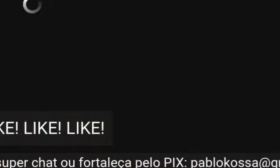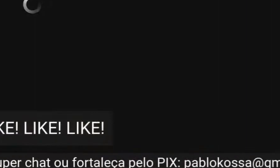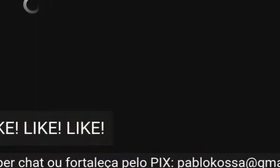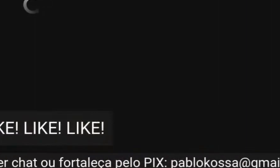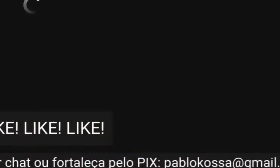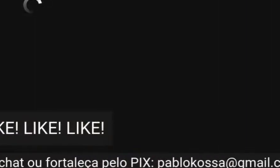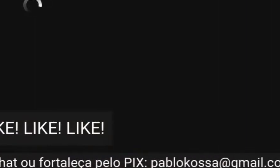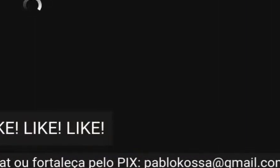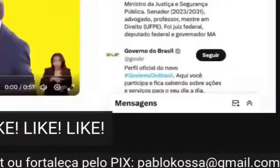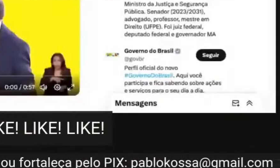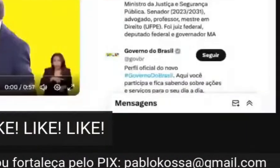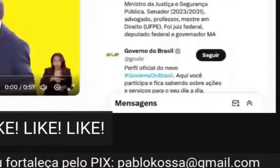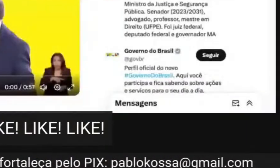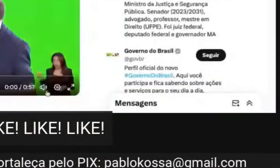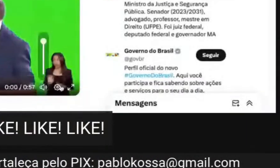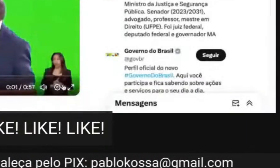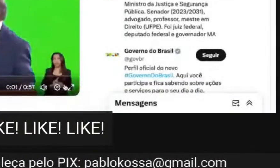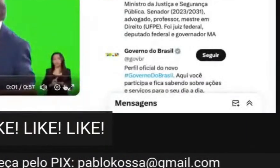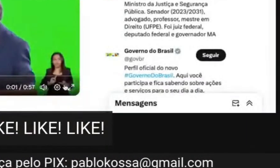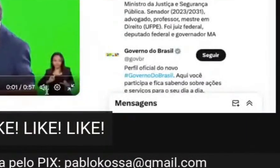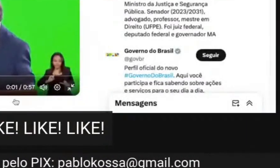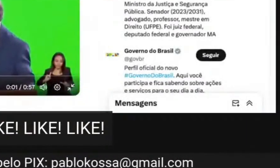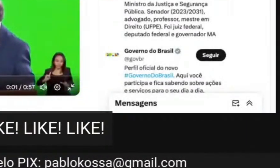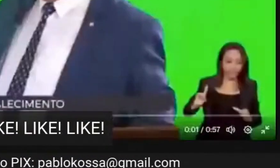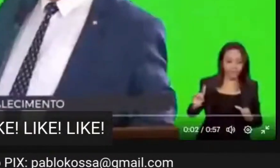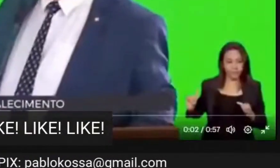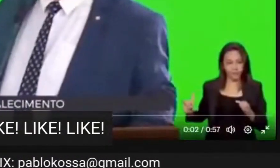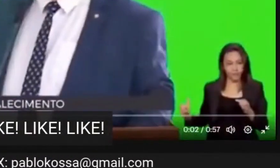aqui com vocês que é sensacional